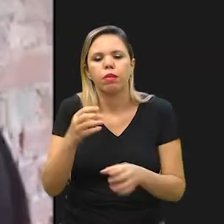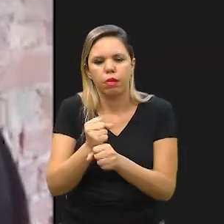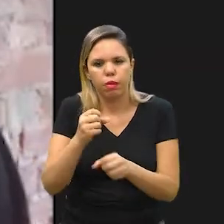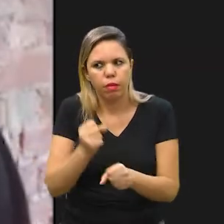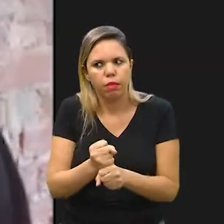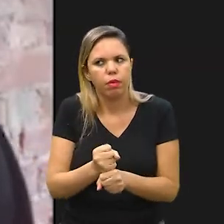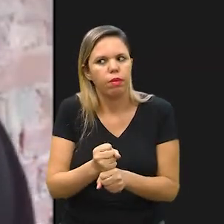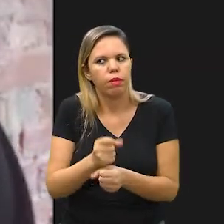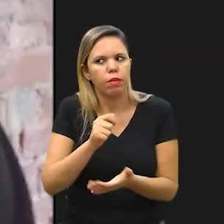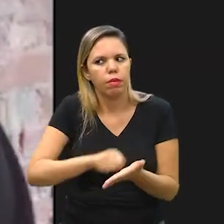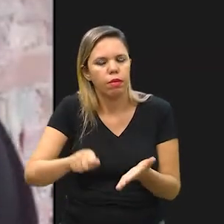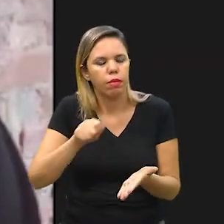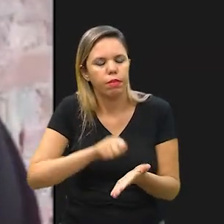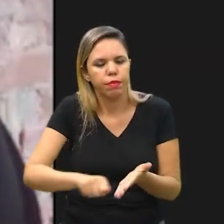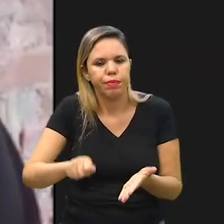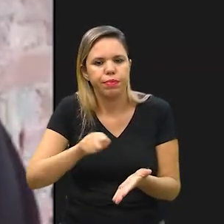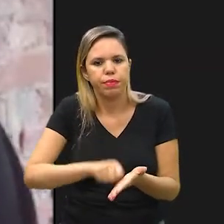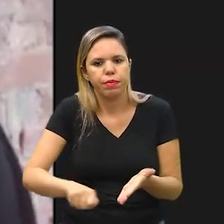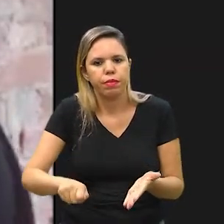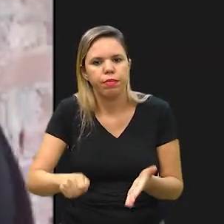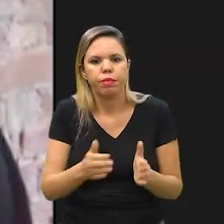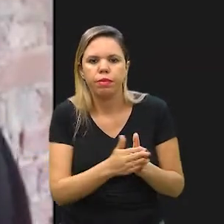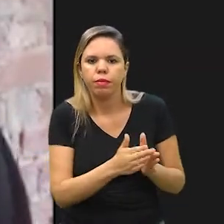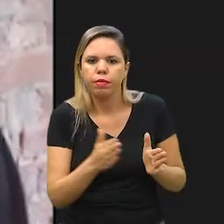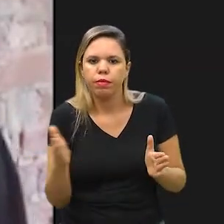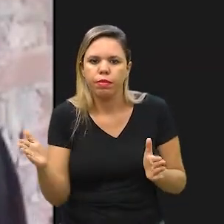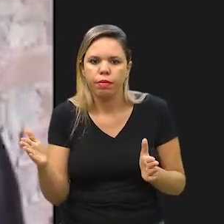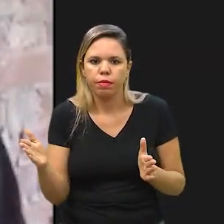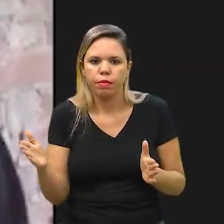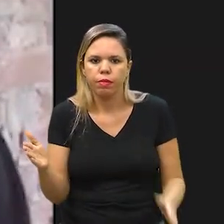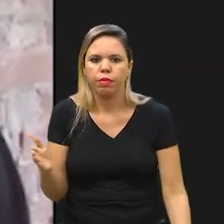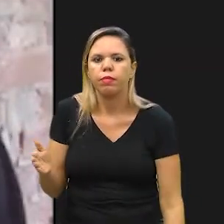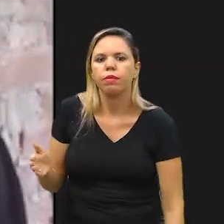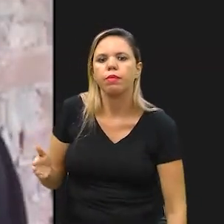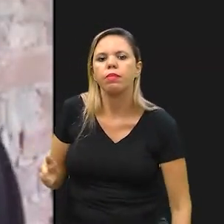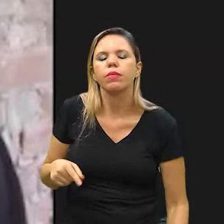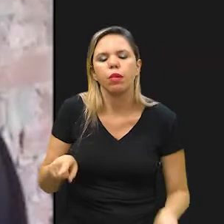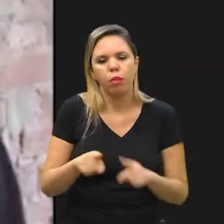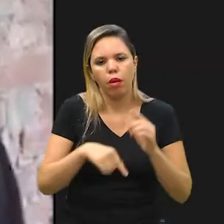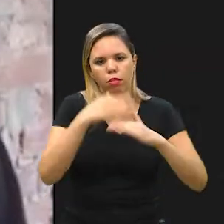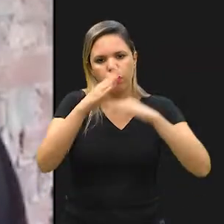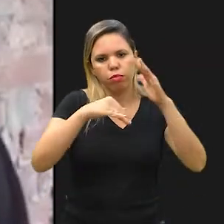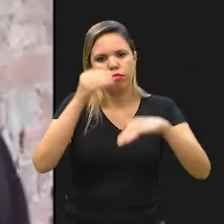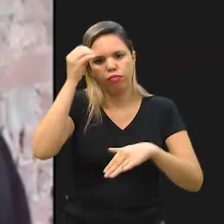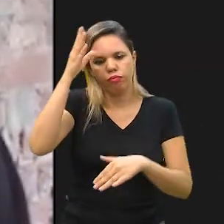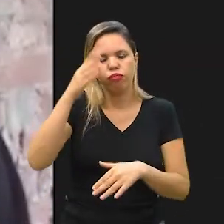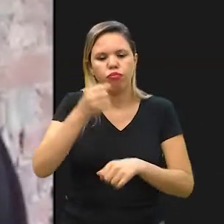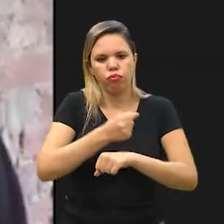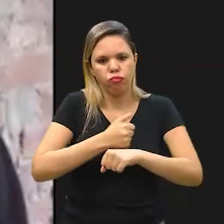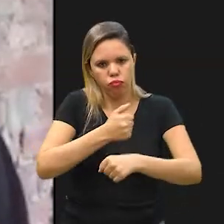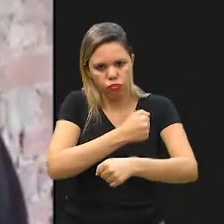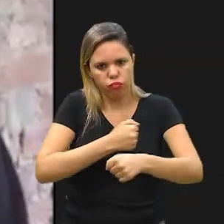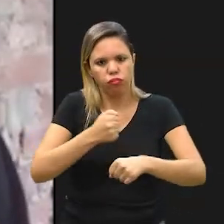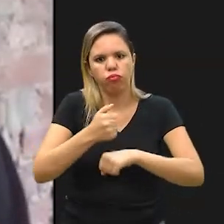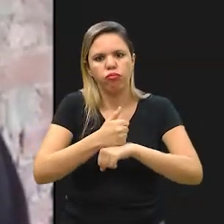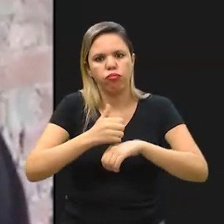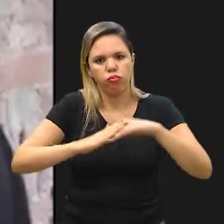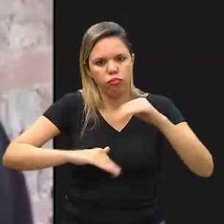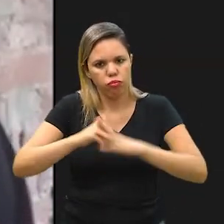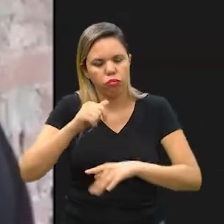contabilidade também. E foi aí um período que eu acabei também me desenvolvendo como confeiteiro, né? Que eu